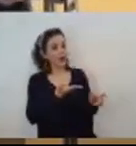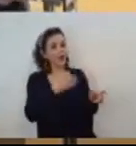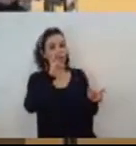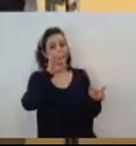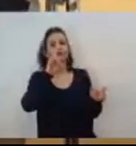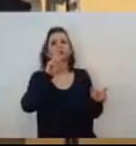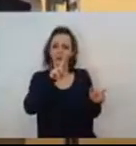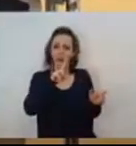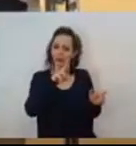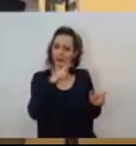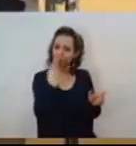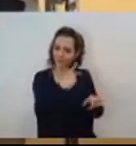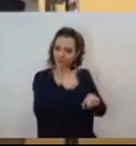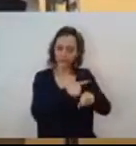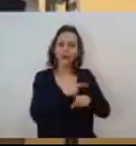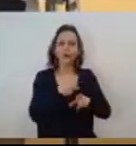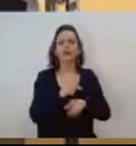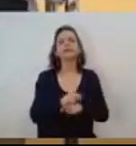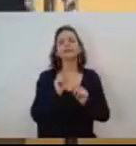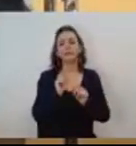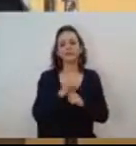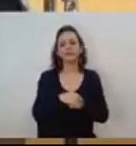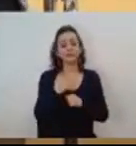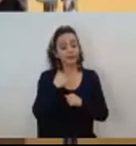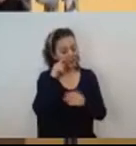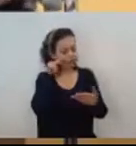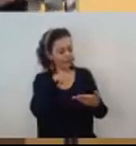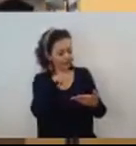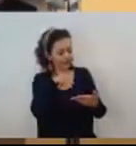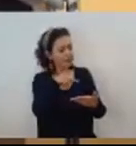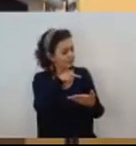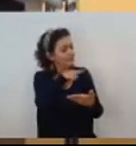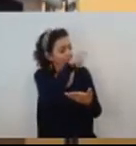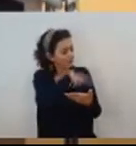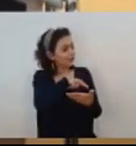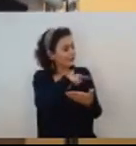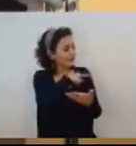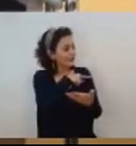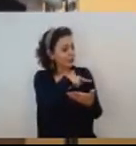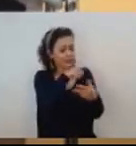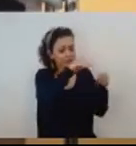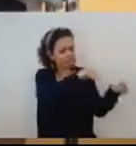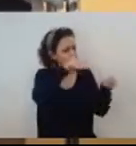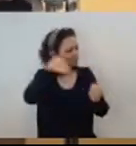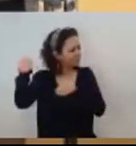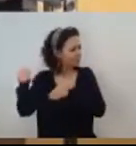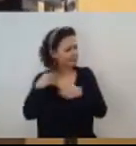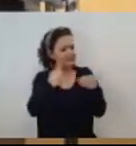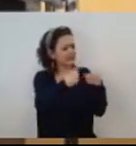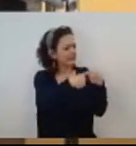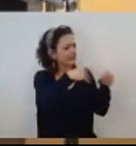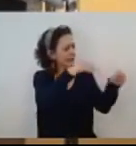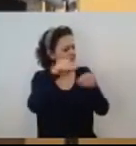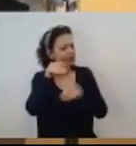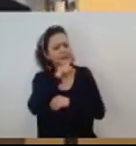é um cara que mudou de cidade e fez várias coisas interessantes mas é conta para nós o seguinte além dessa questão